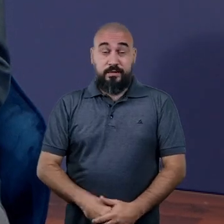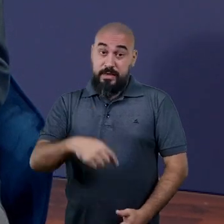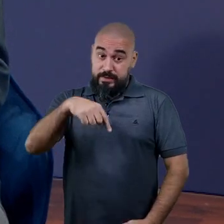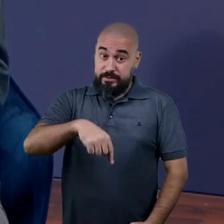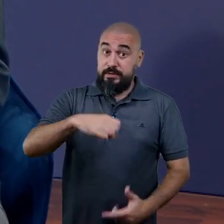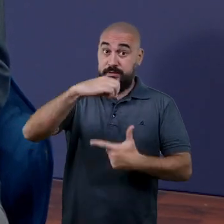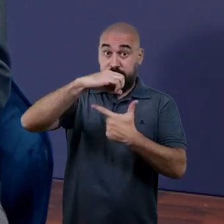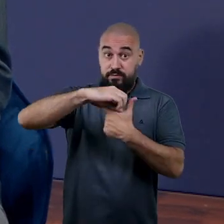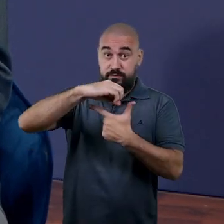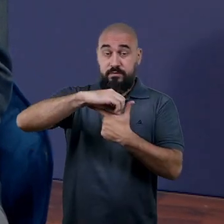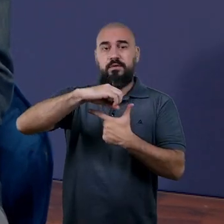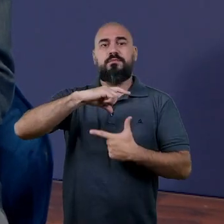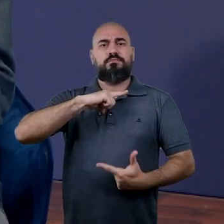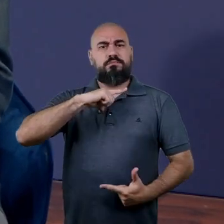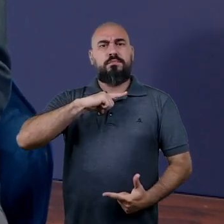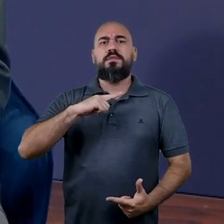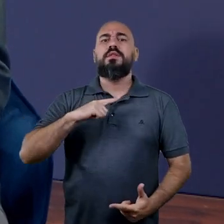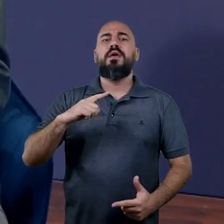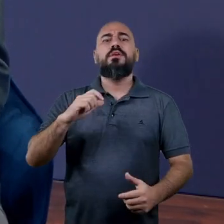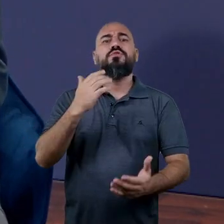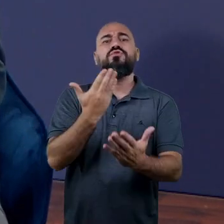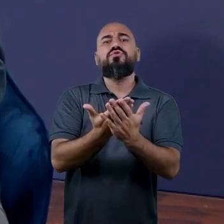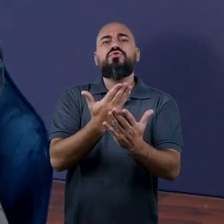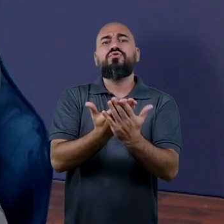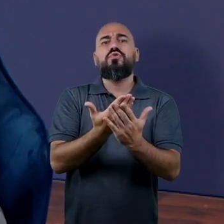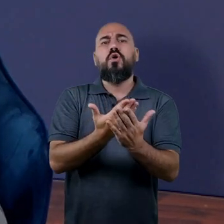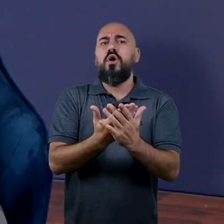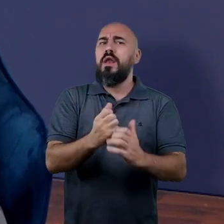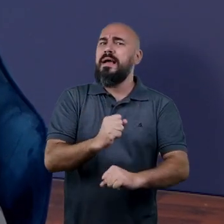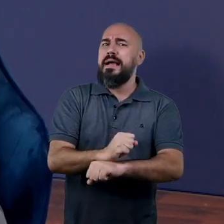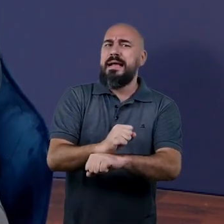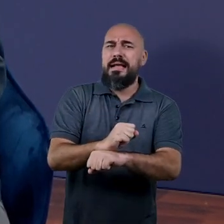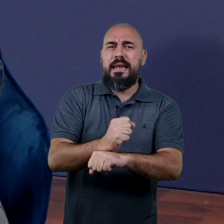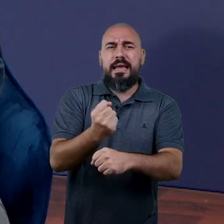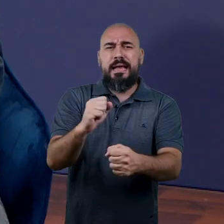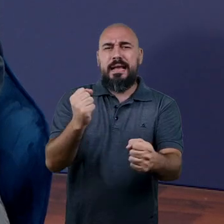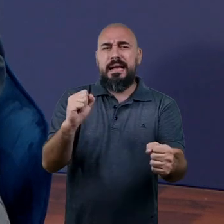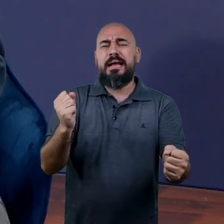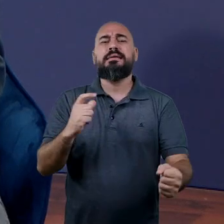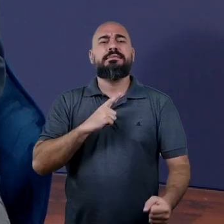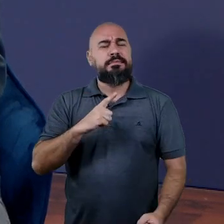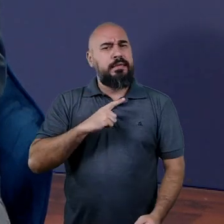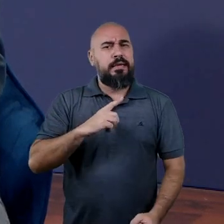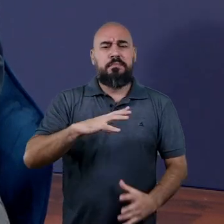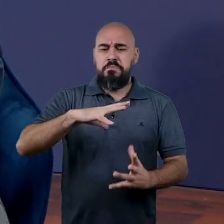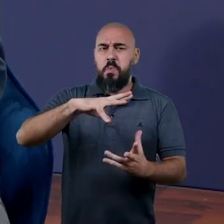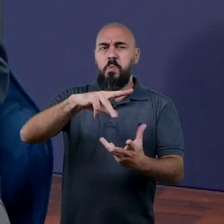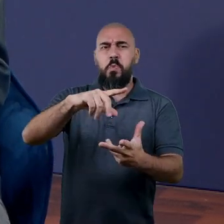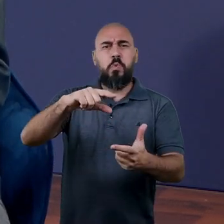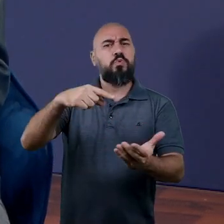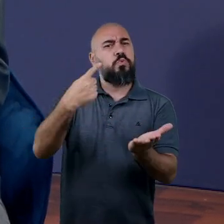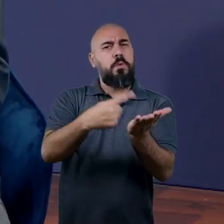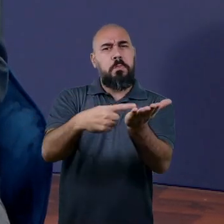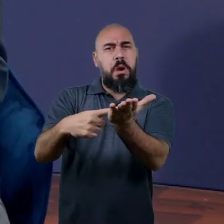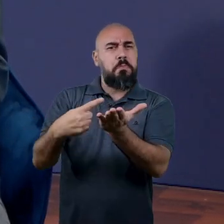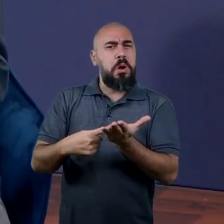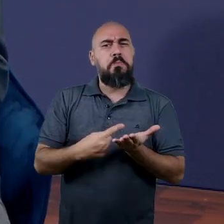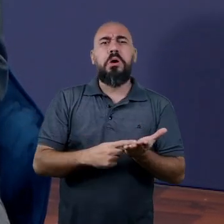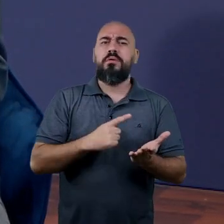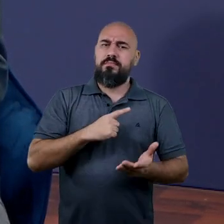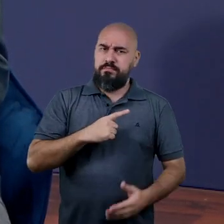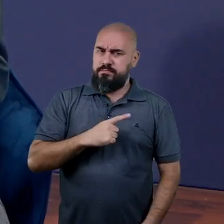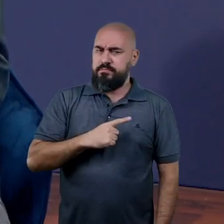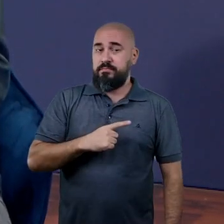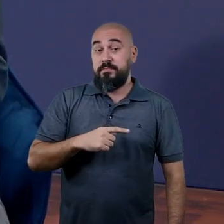Tempo, nós temos a maior e melhor escola bíblica do mundo. É isso mesmo. Essa escola bíblica está